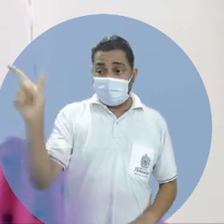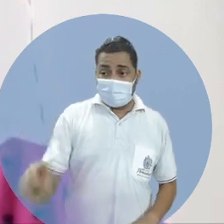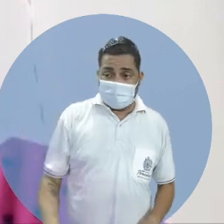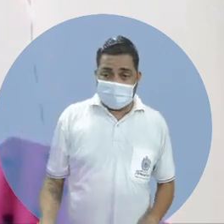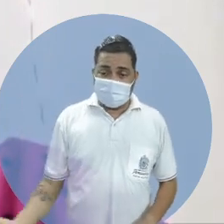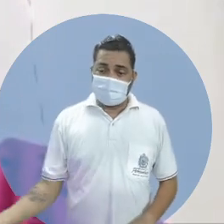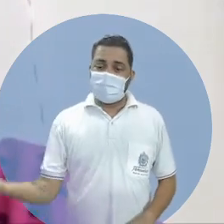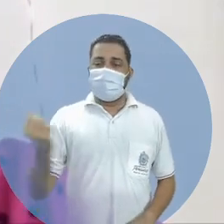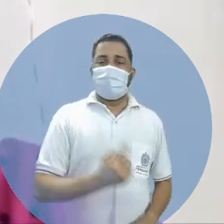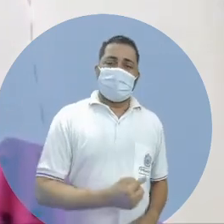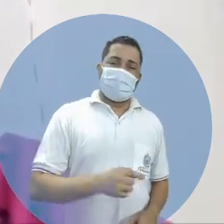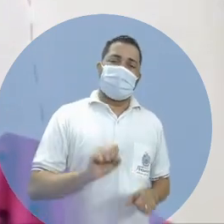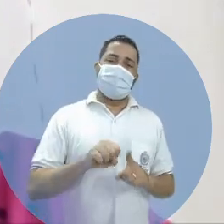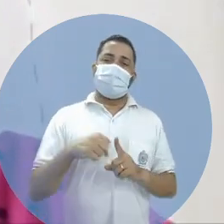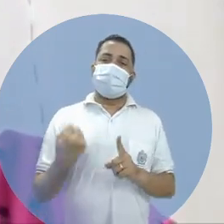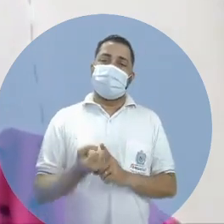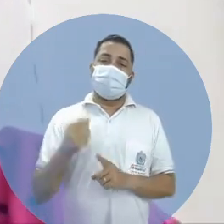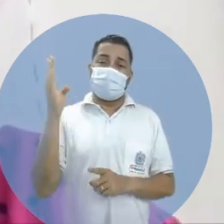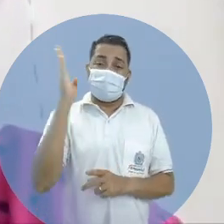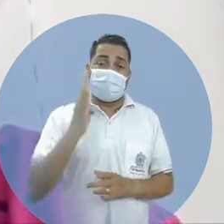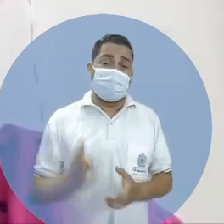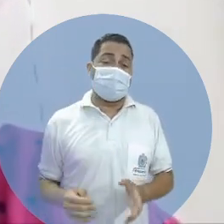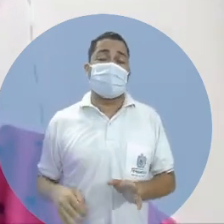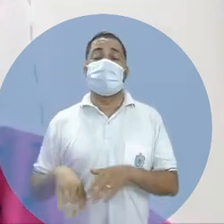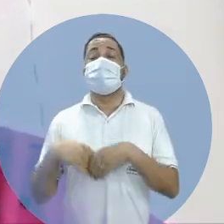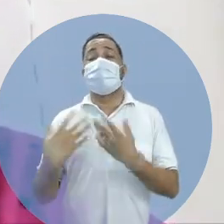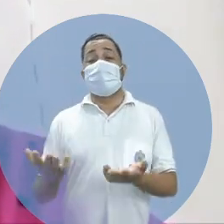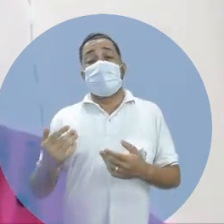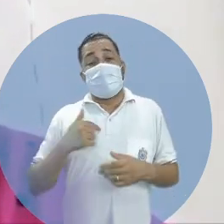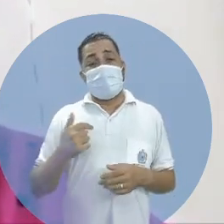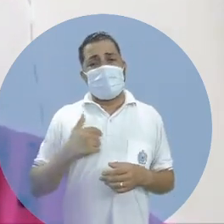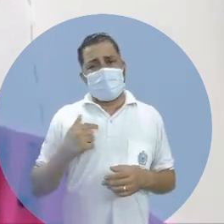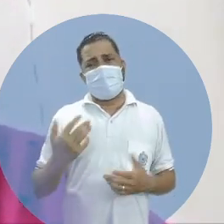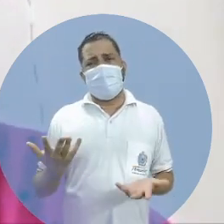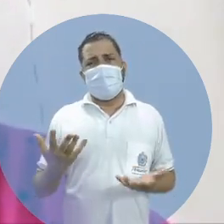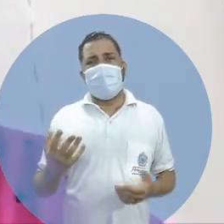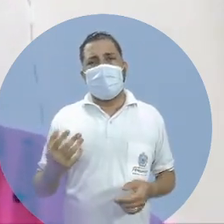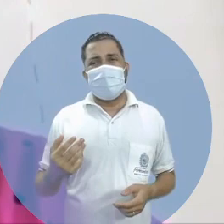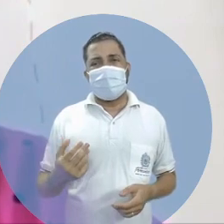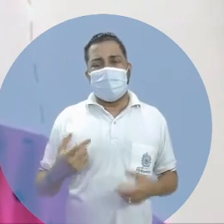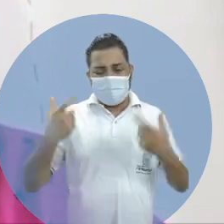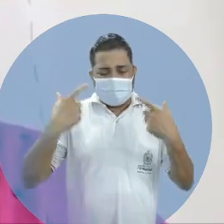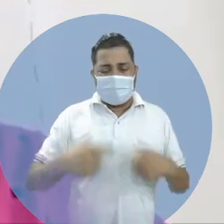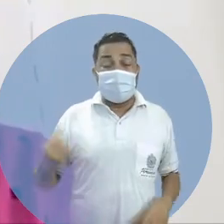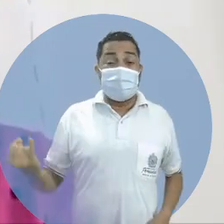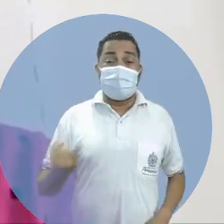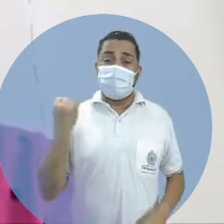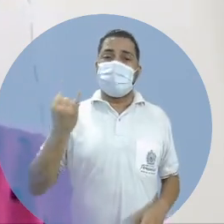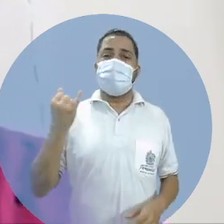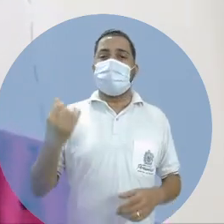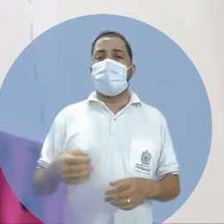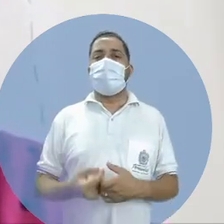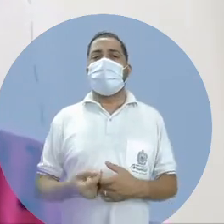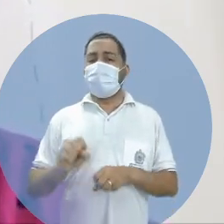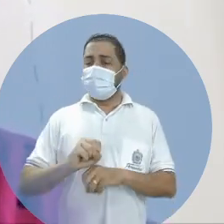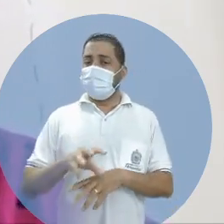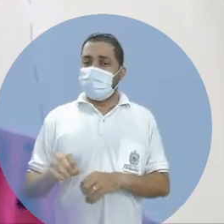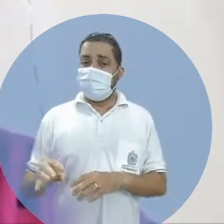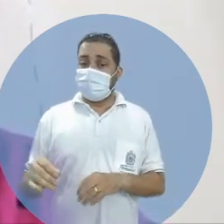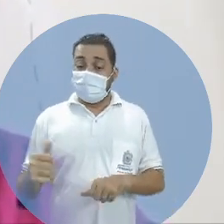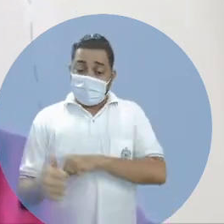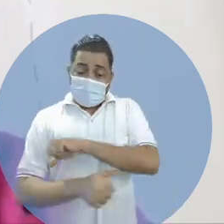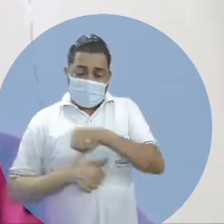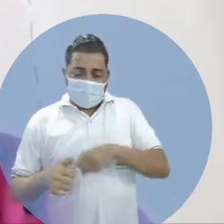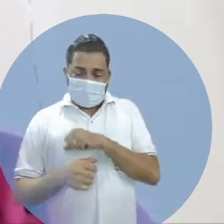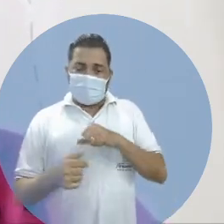E isso para mim foi muito importante. Então a educação me transformou na mulher que eu sou hoje,